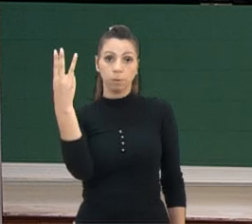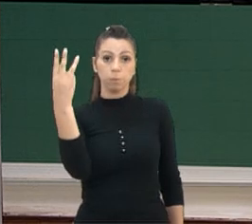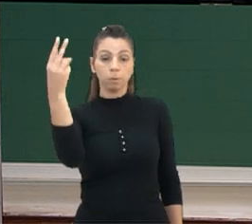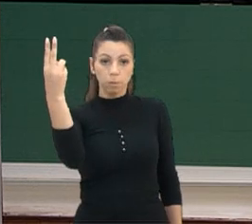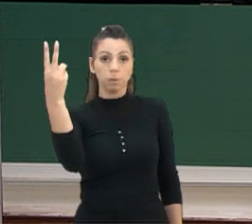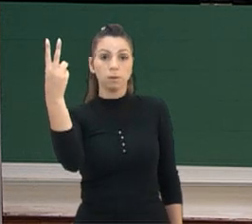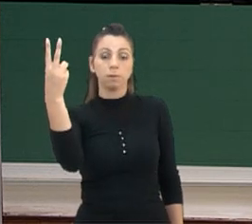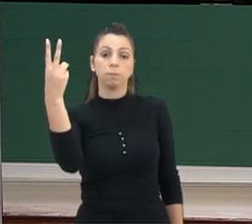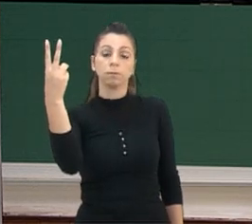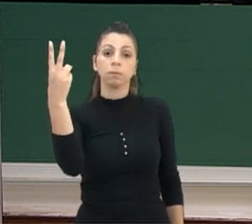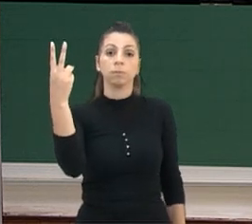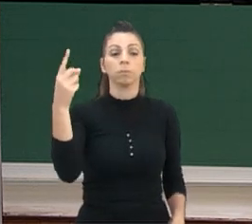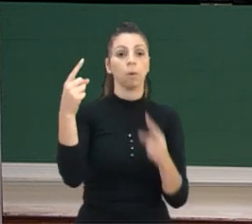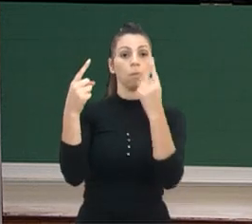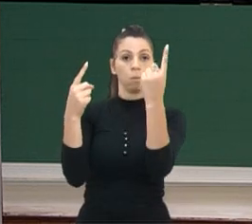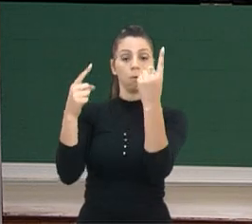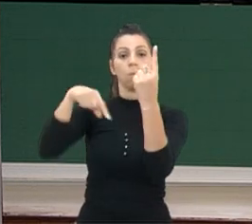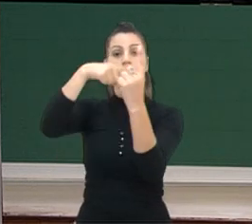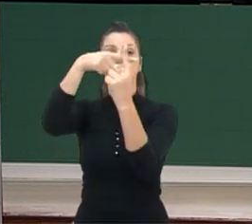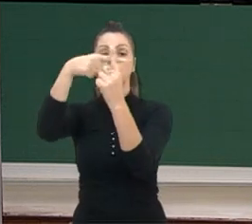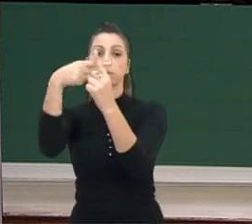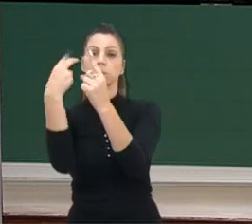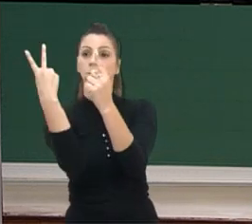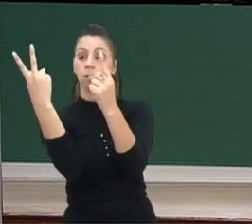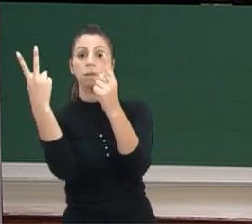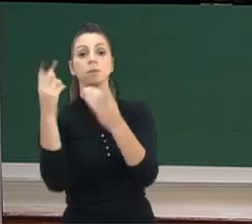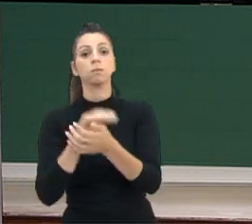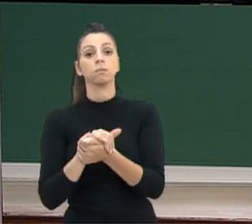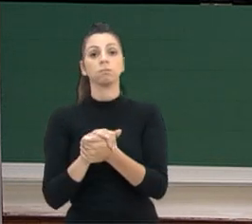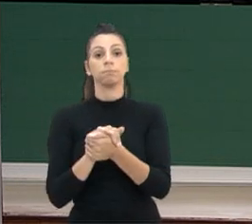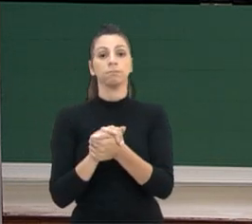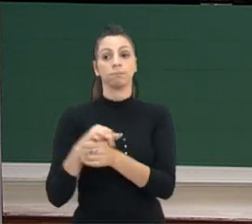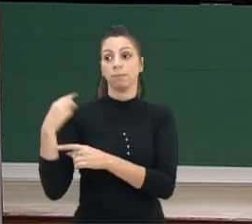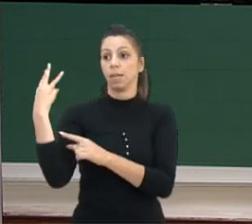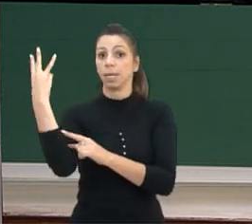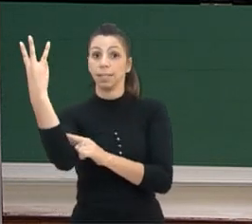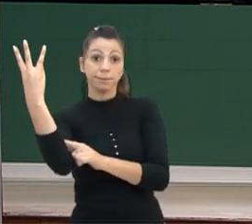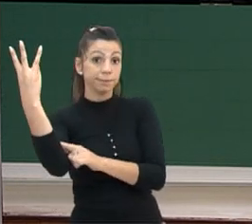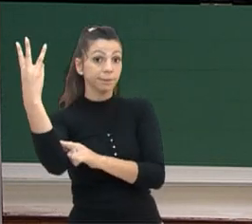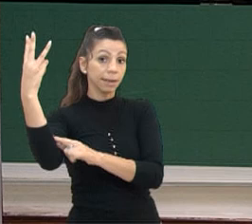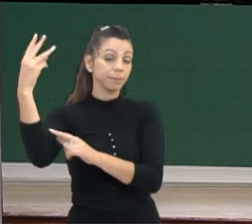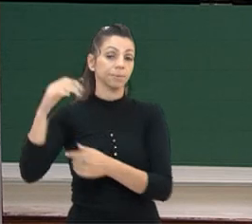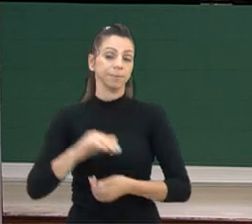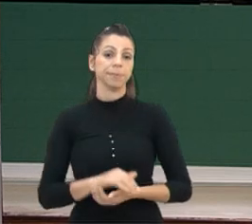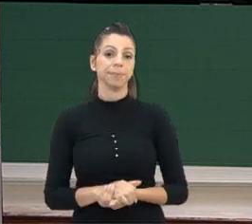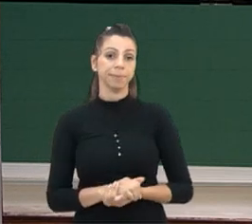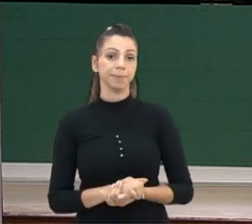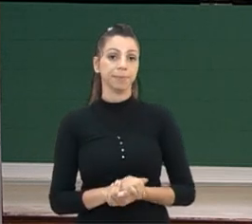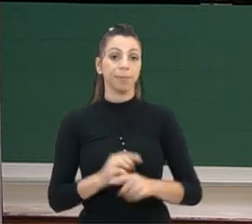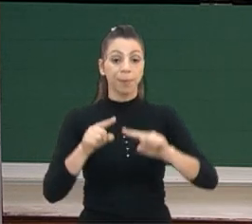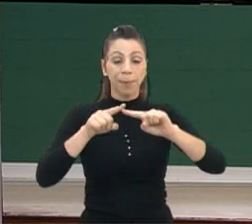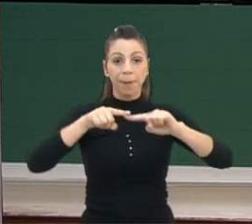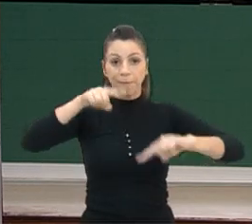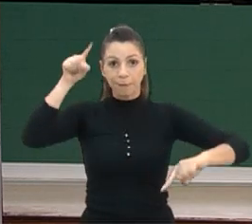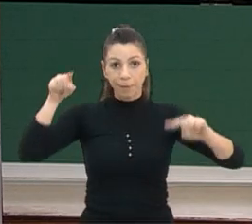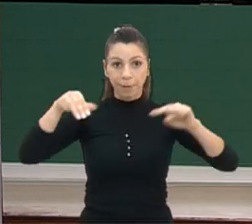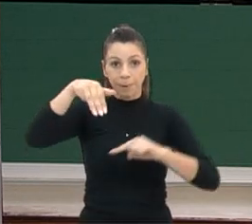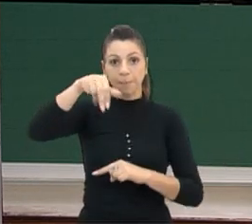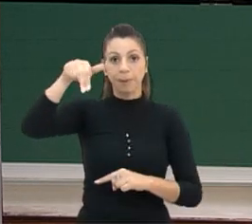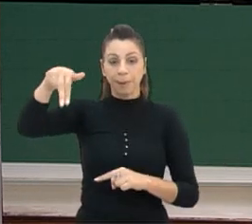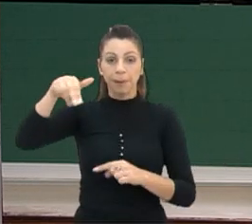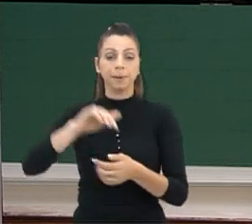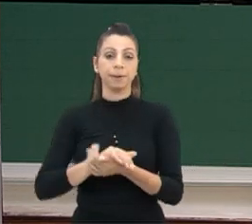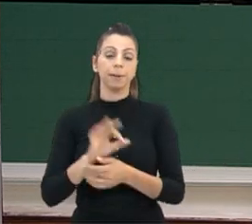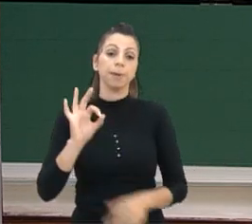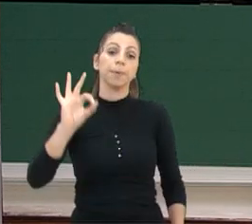Então, 1 do m mais 2 do n, grau 3 também. Então, as variáveis são mn e o grau